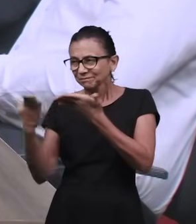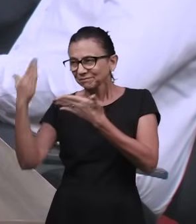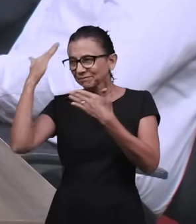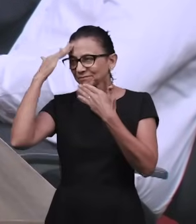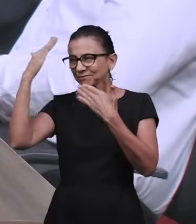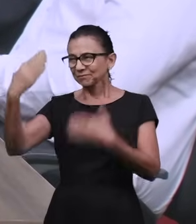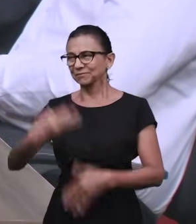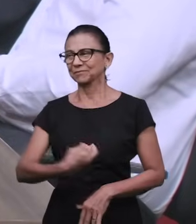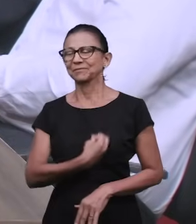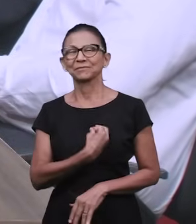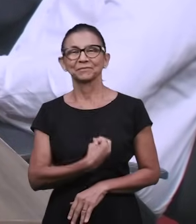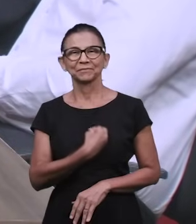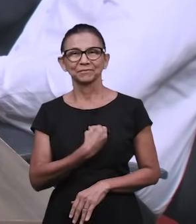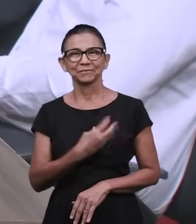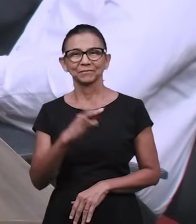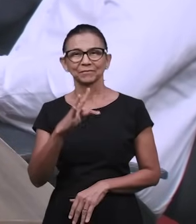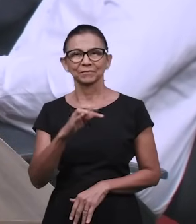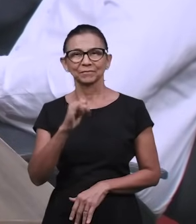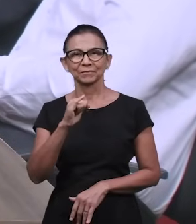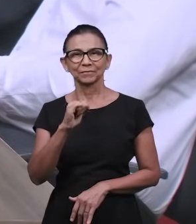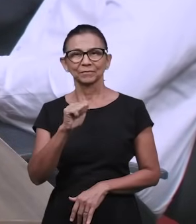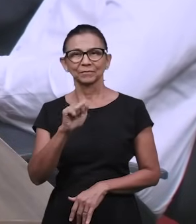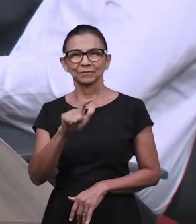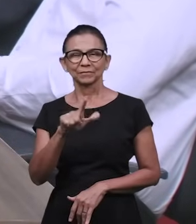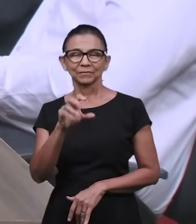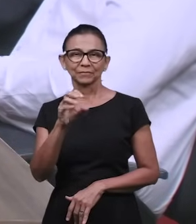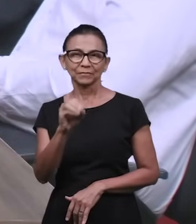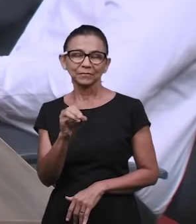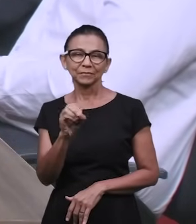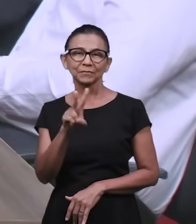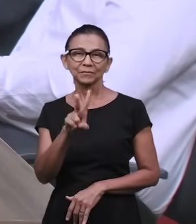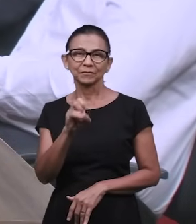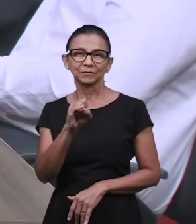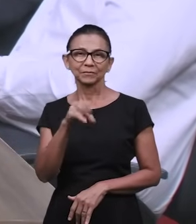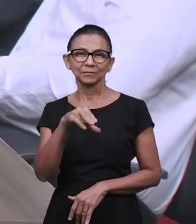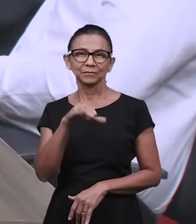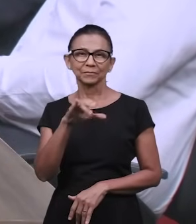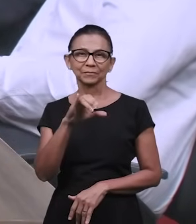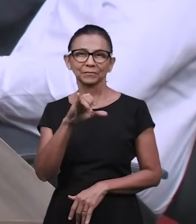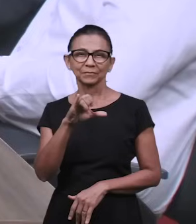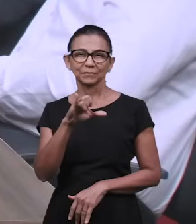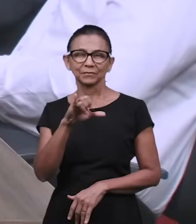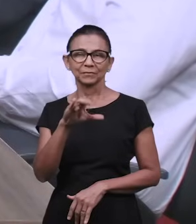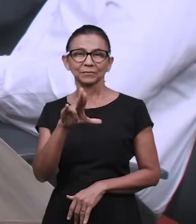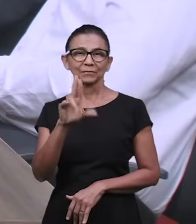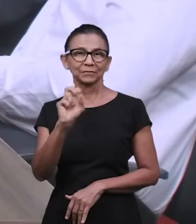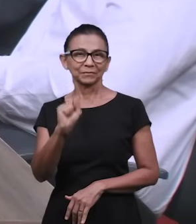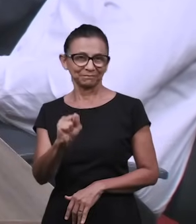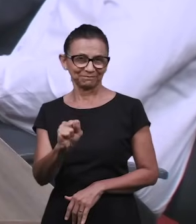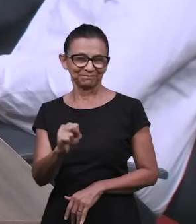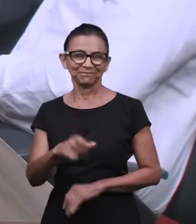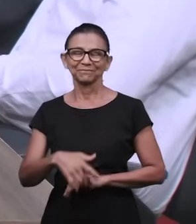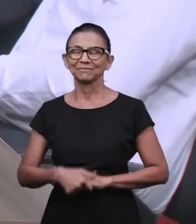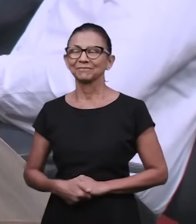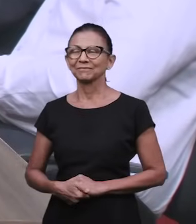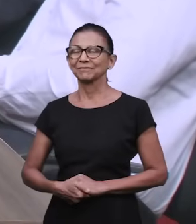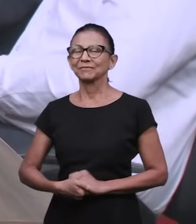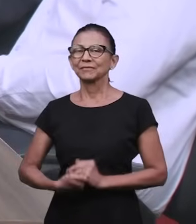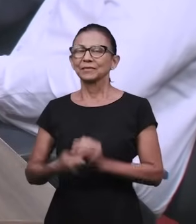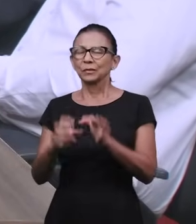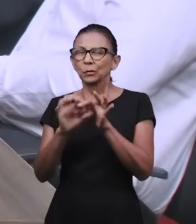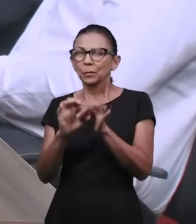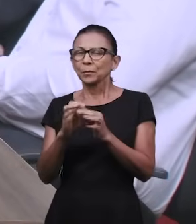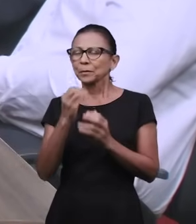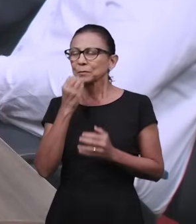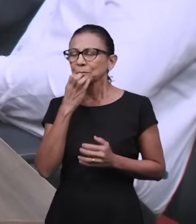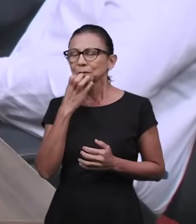Amém, agradecemos o convite, né? É sempre prazeroso estar em comunhão com os irmãos e falar do que mais